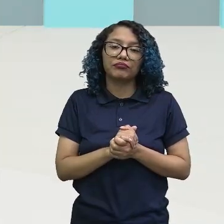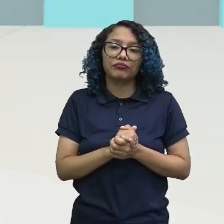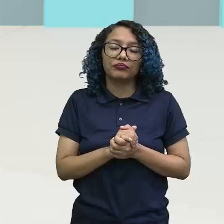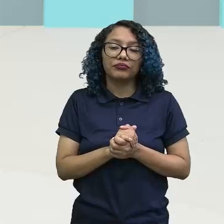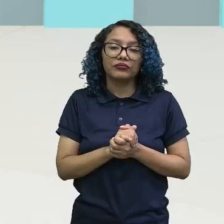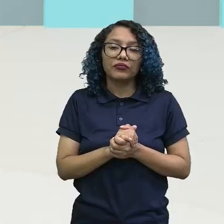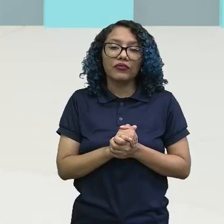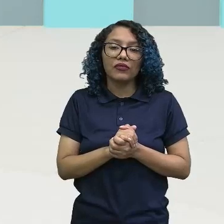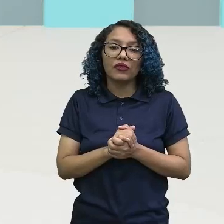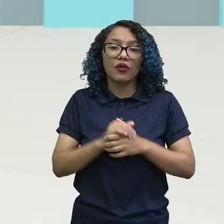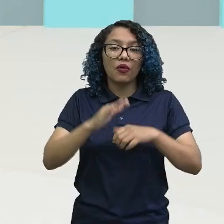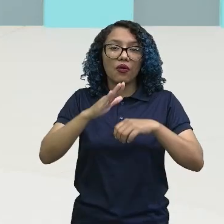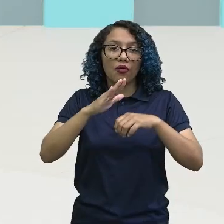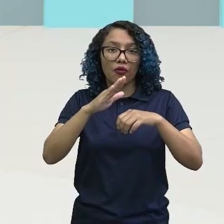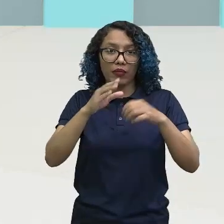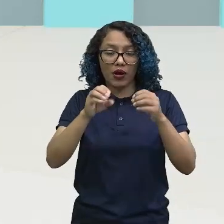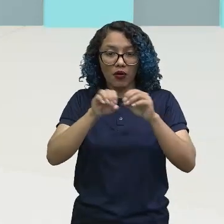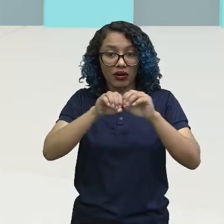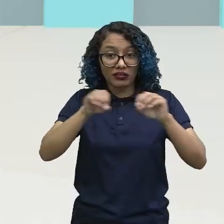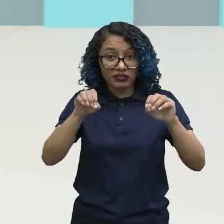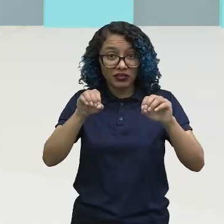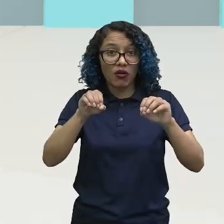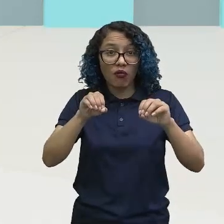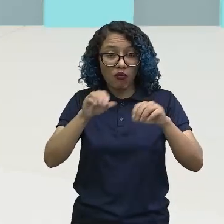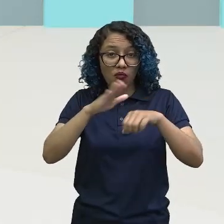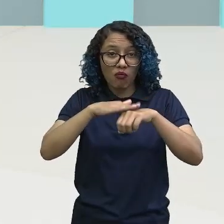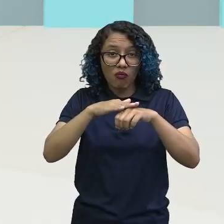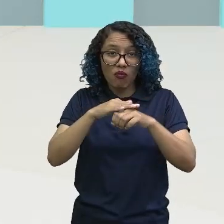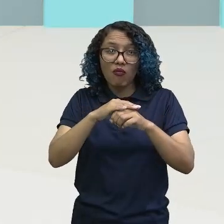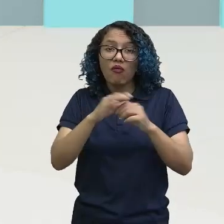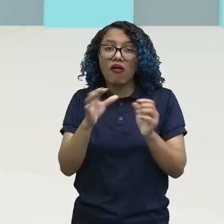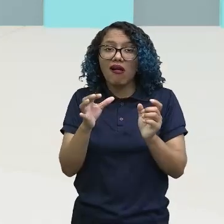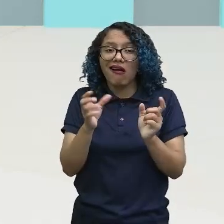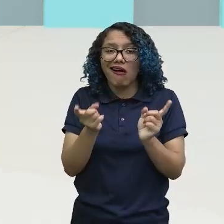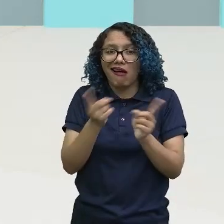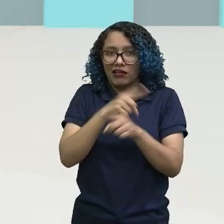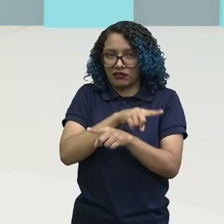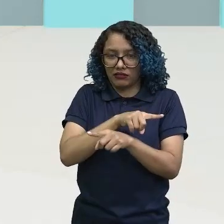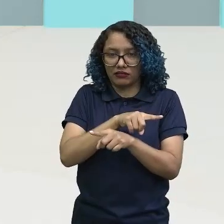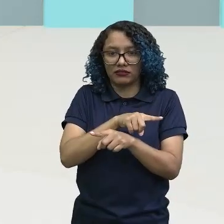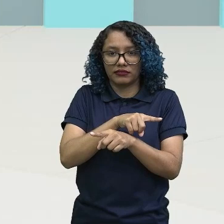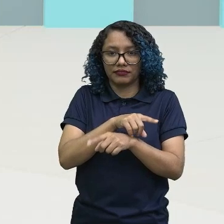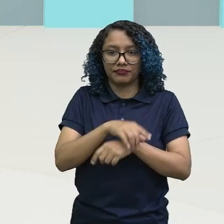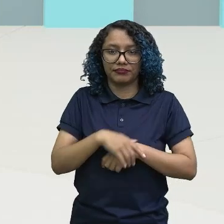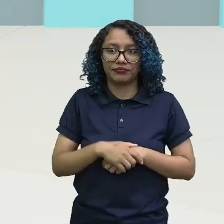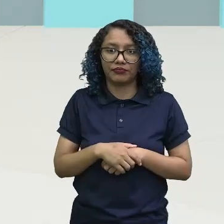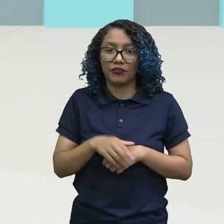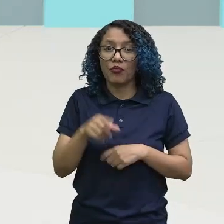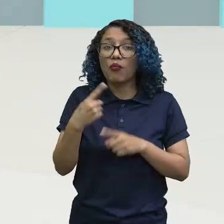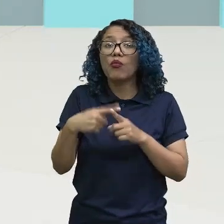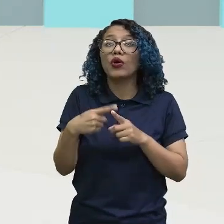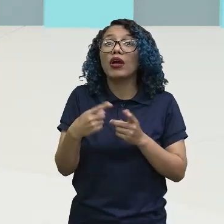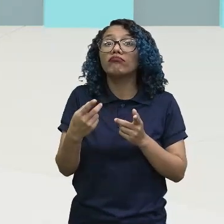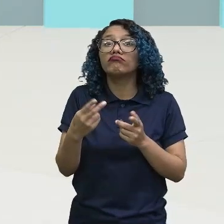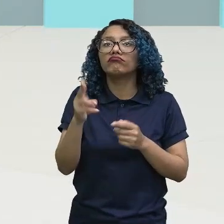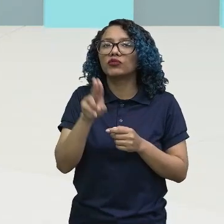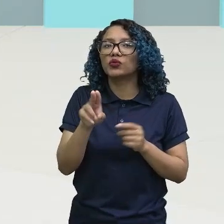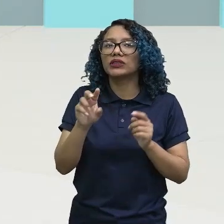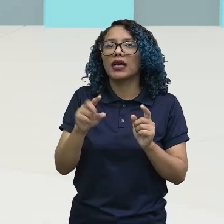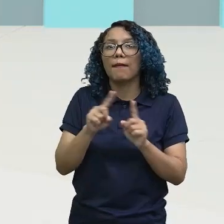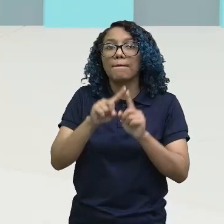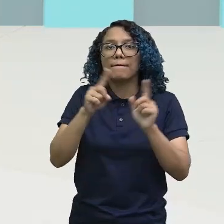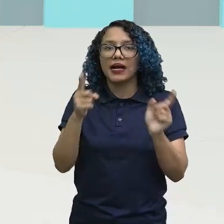o mas está presente aí, está trazendo essa ideia de contrariedade. Seguindo, nós temos agora a